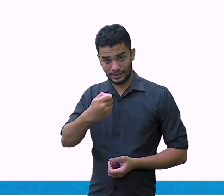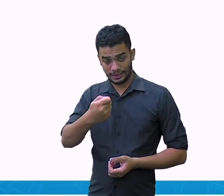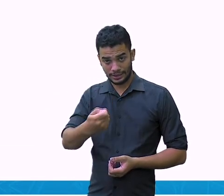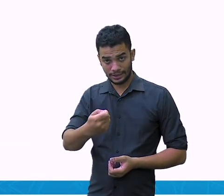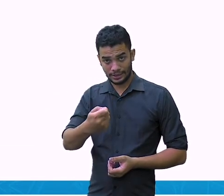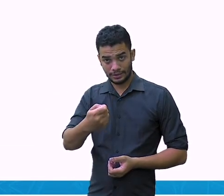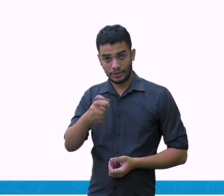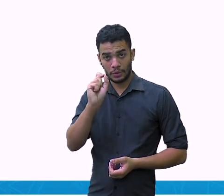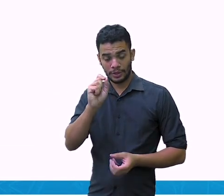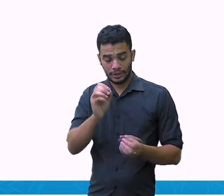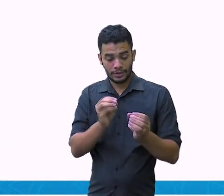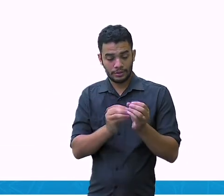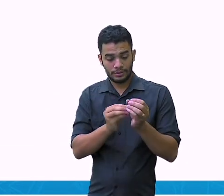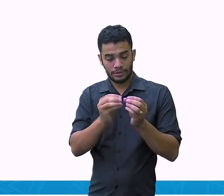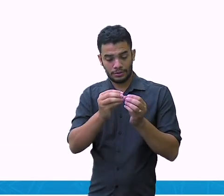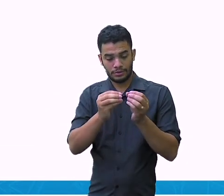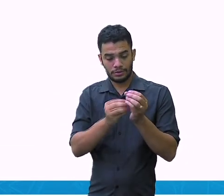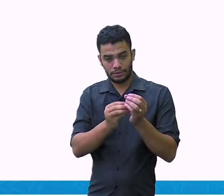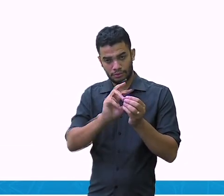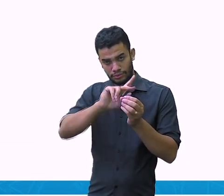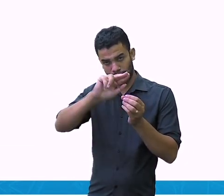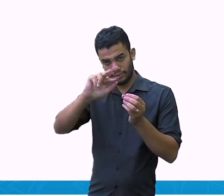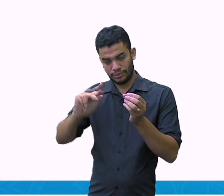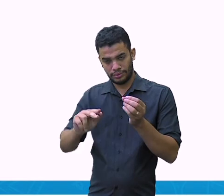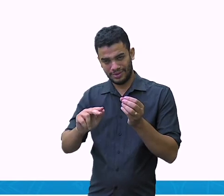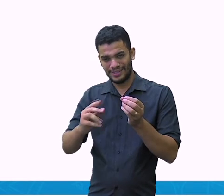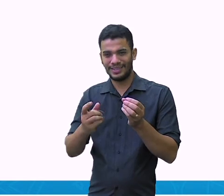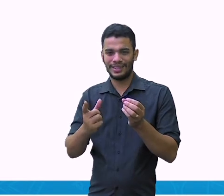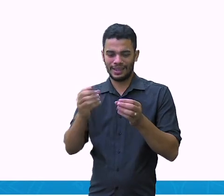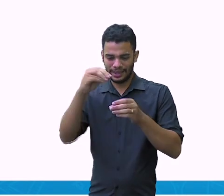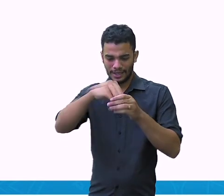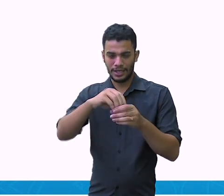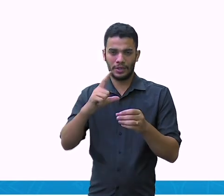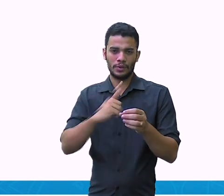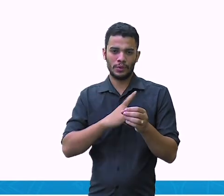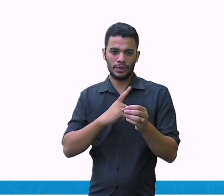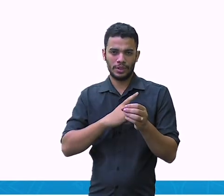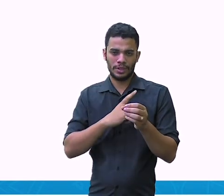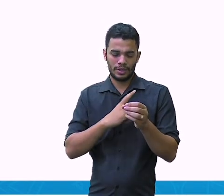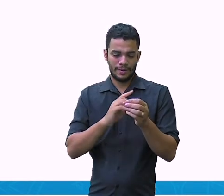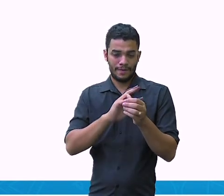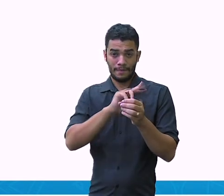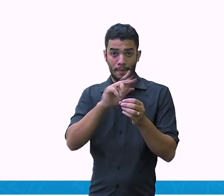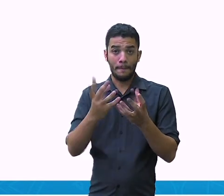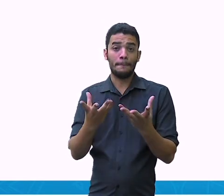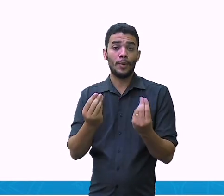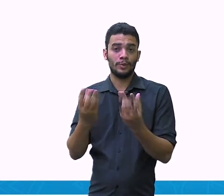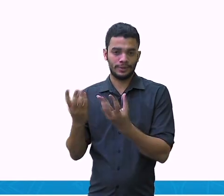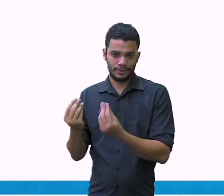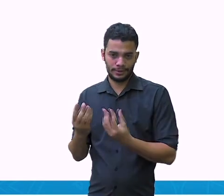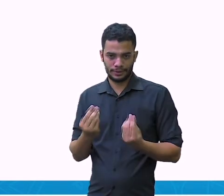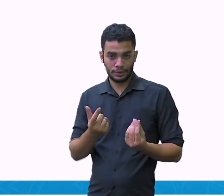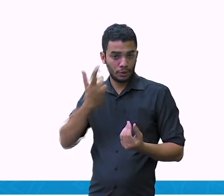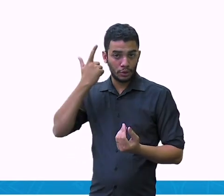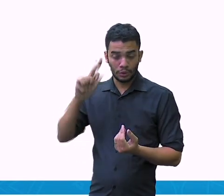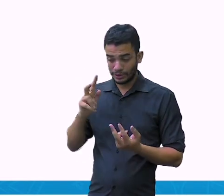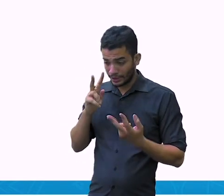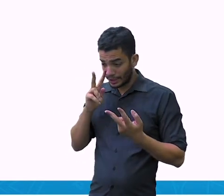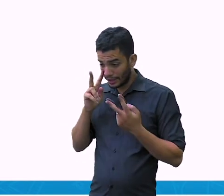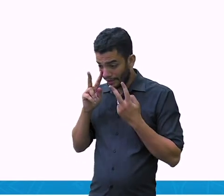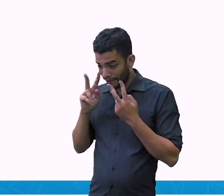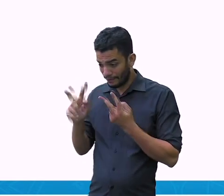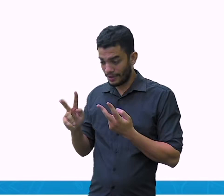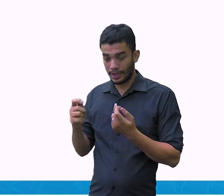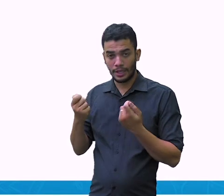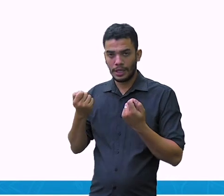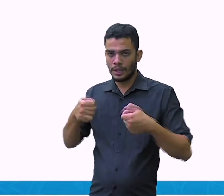olho nu. Quando fala assim que consegue ser observado, ser percebido a olho nu, significa que eu não preciso